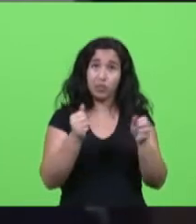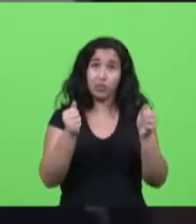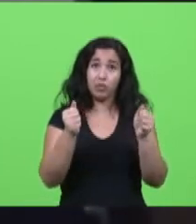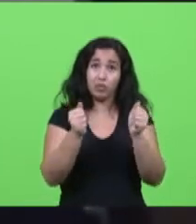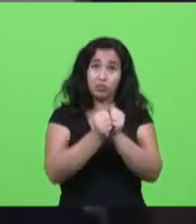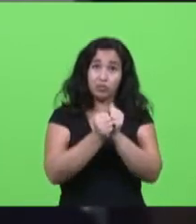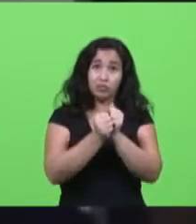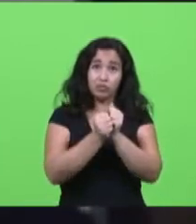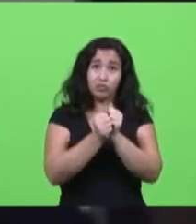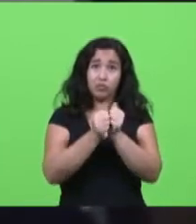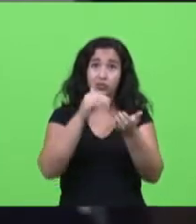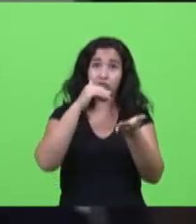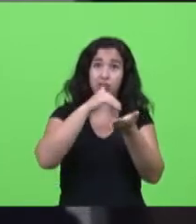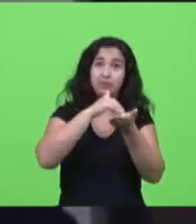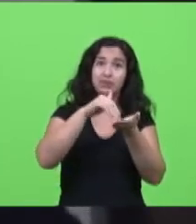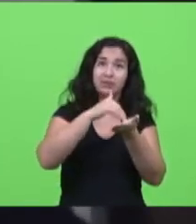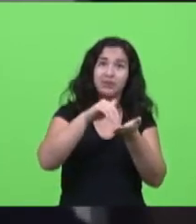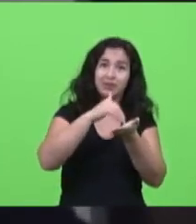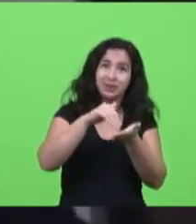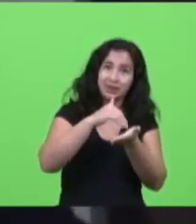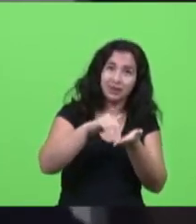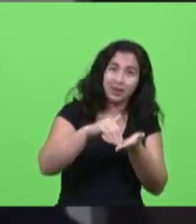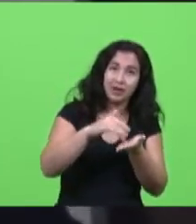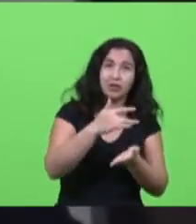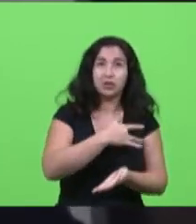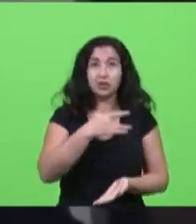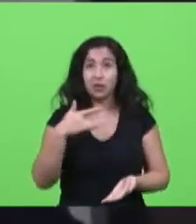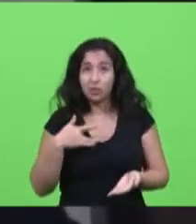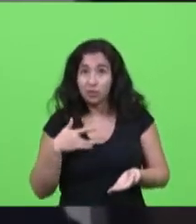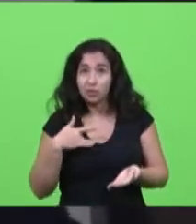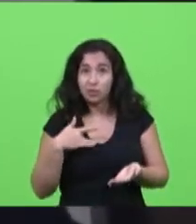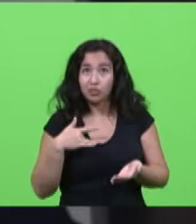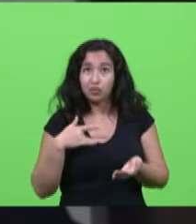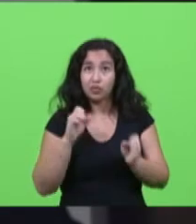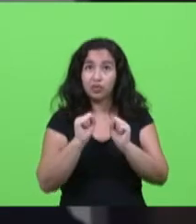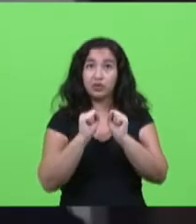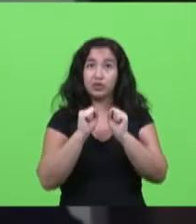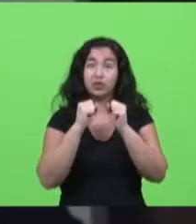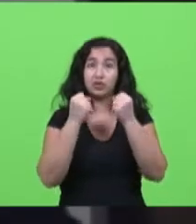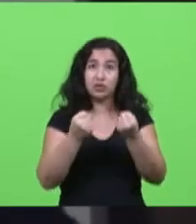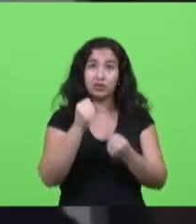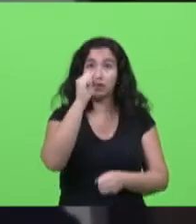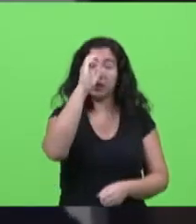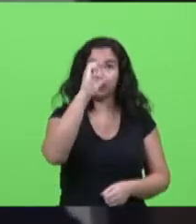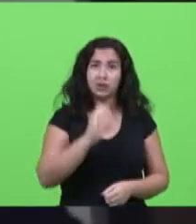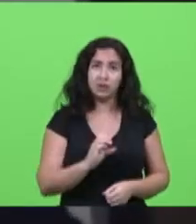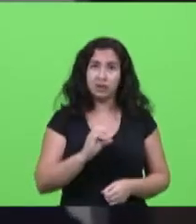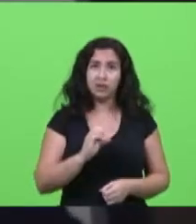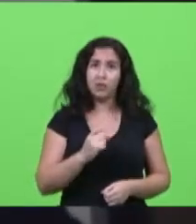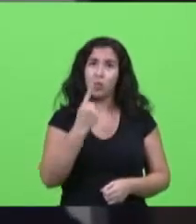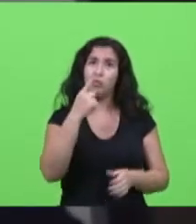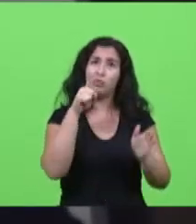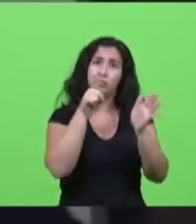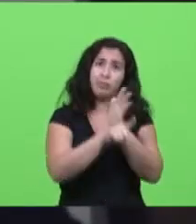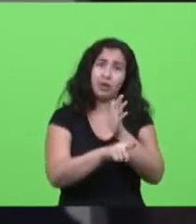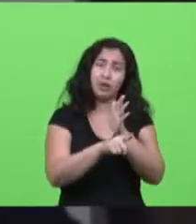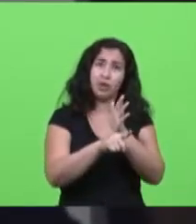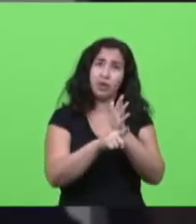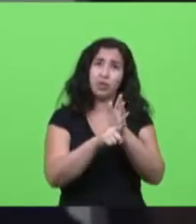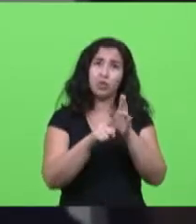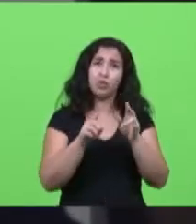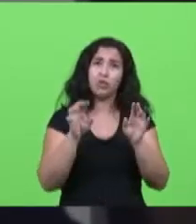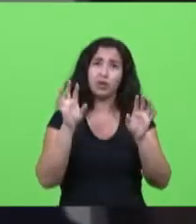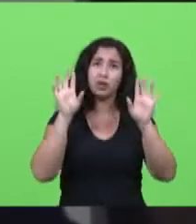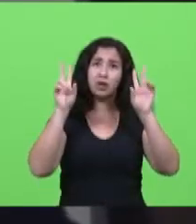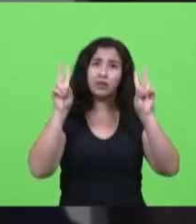de secretários da Saúde, da Defesa Civil, e uma das perguntas que eu fiz questão de destacar, ontem